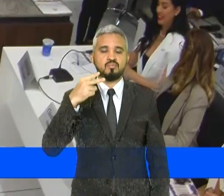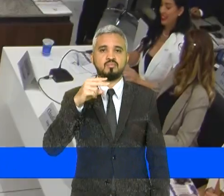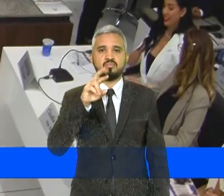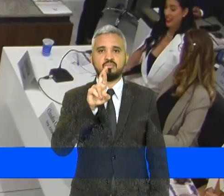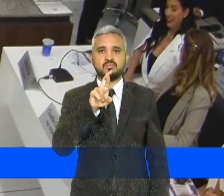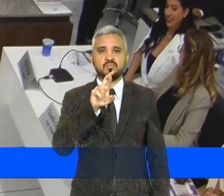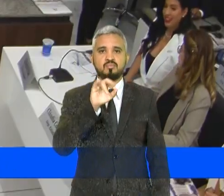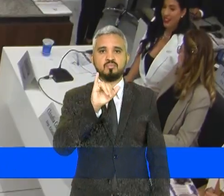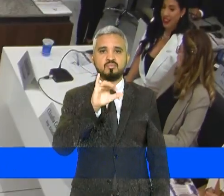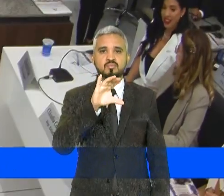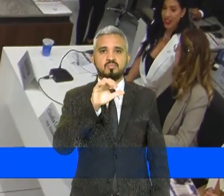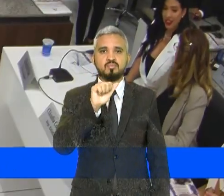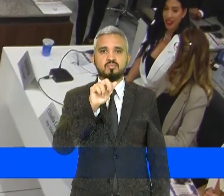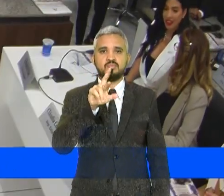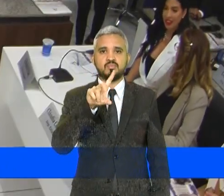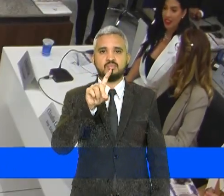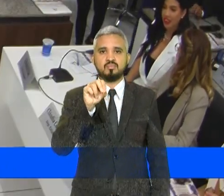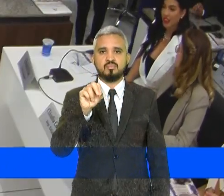Rodrigues.